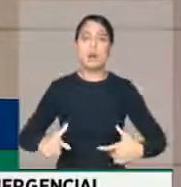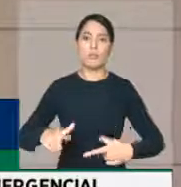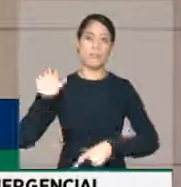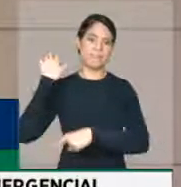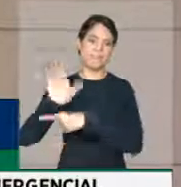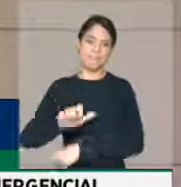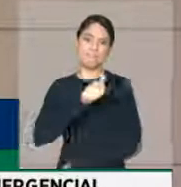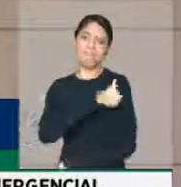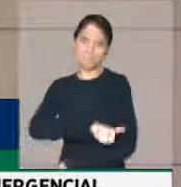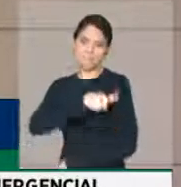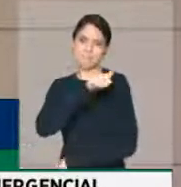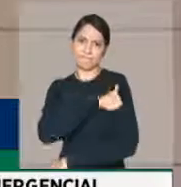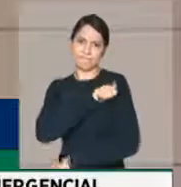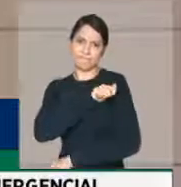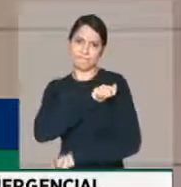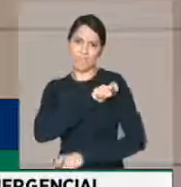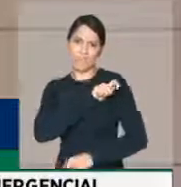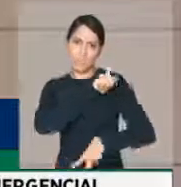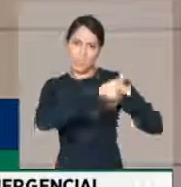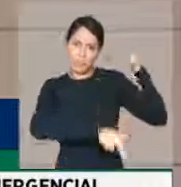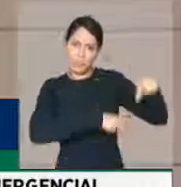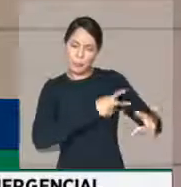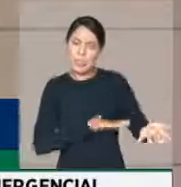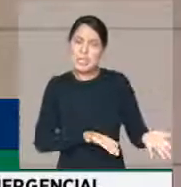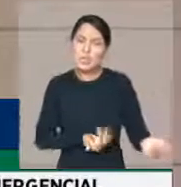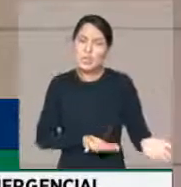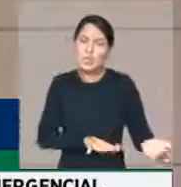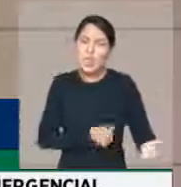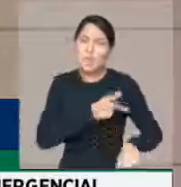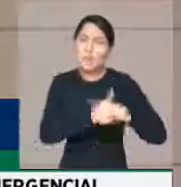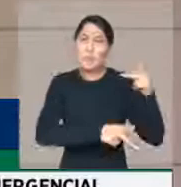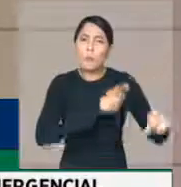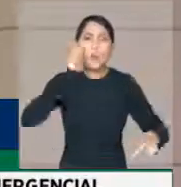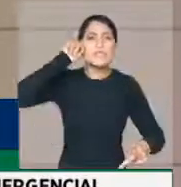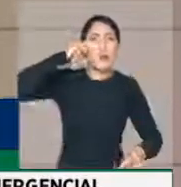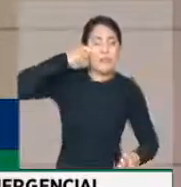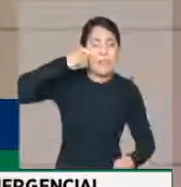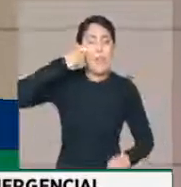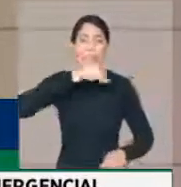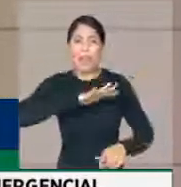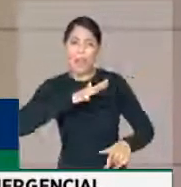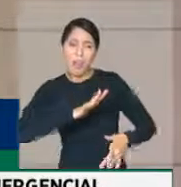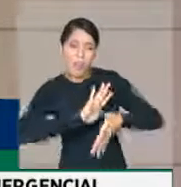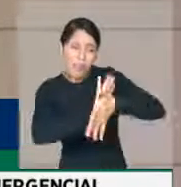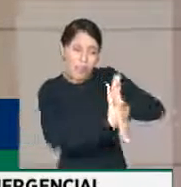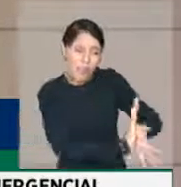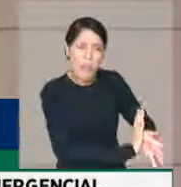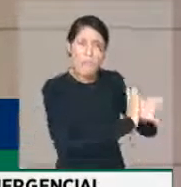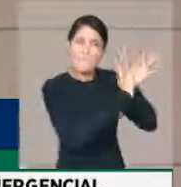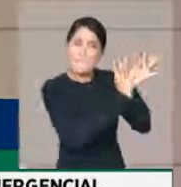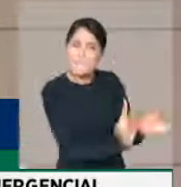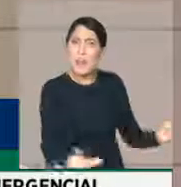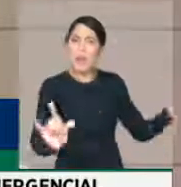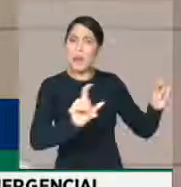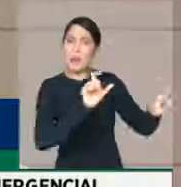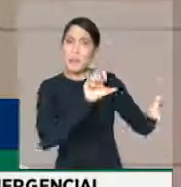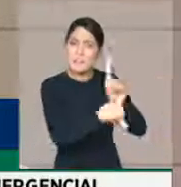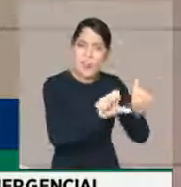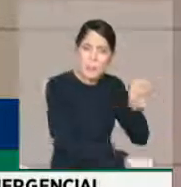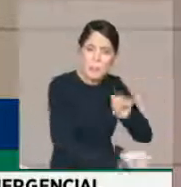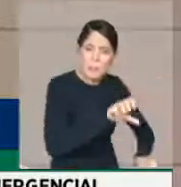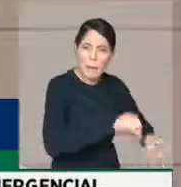verdadeiro genocídio da população jovem e negra. E por essa razão, o nosso partido,